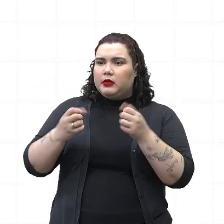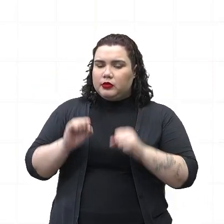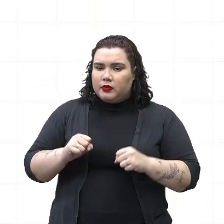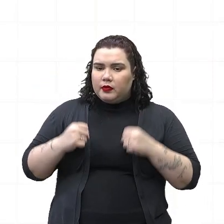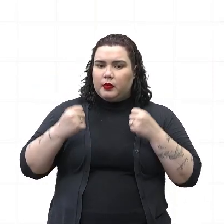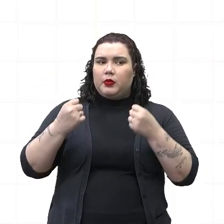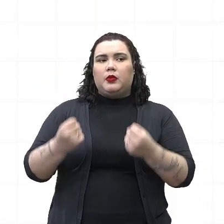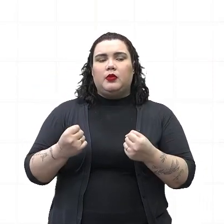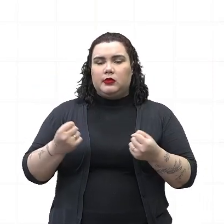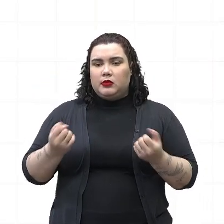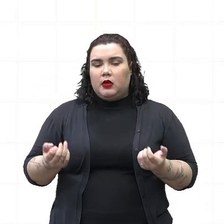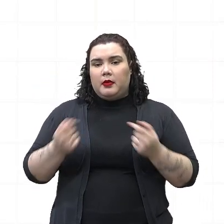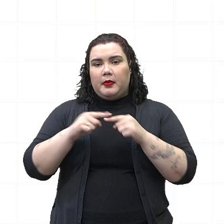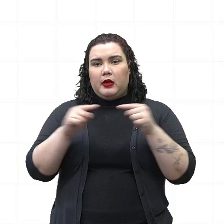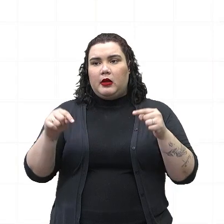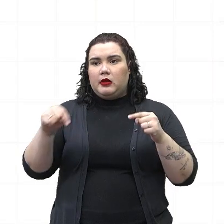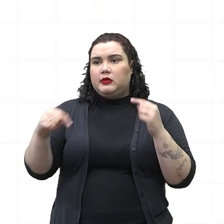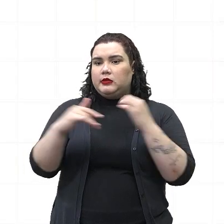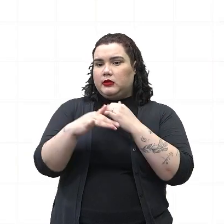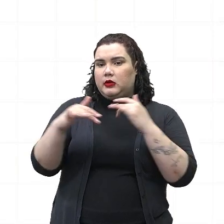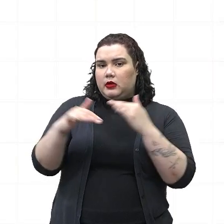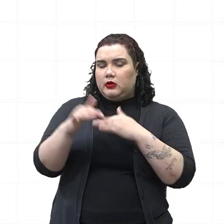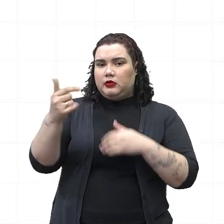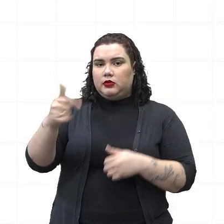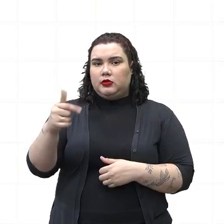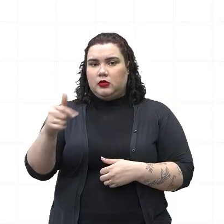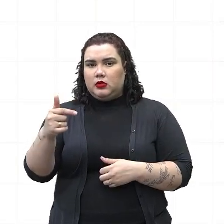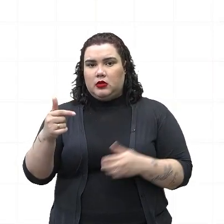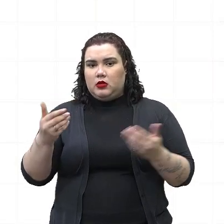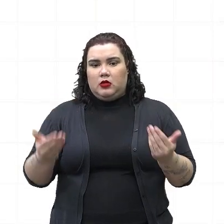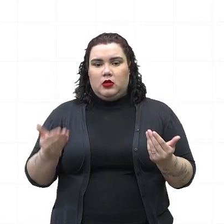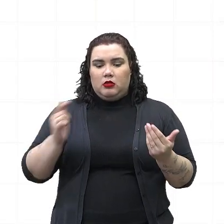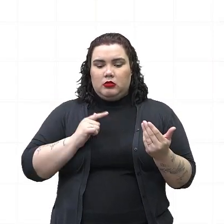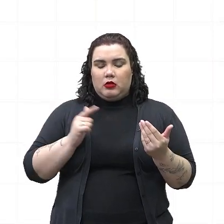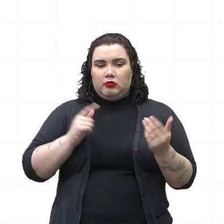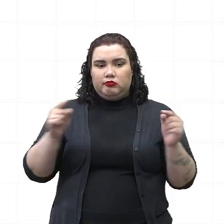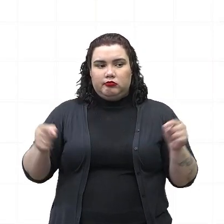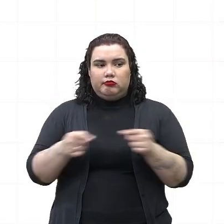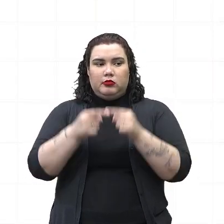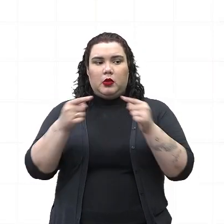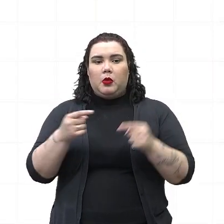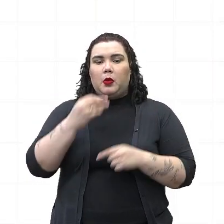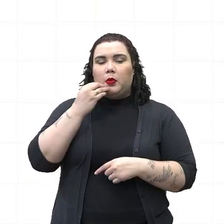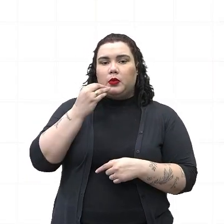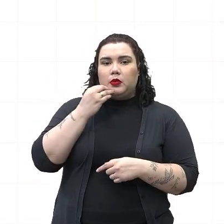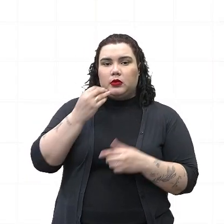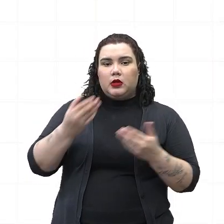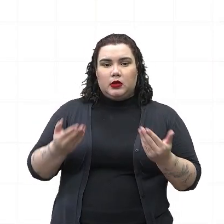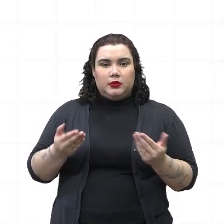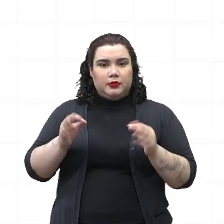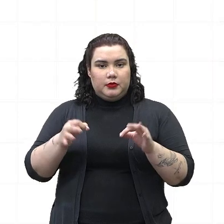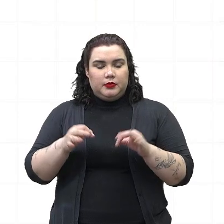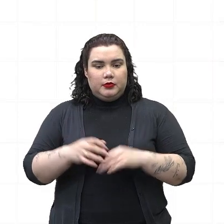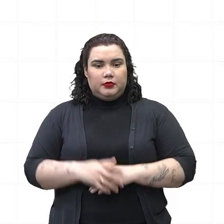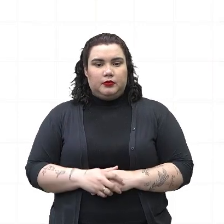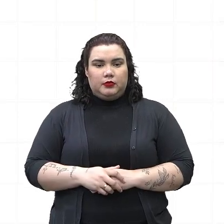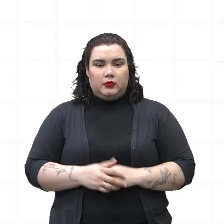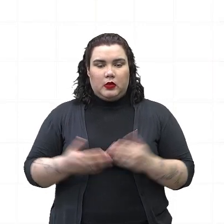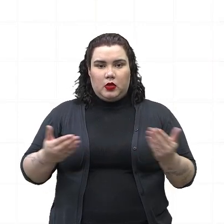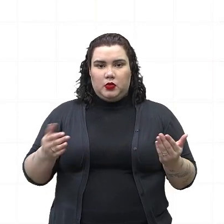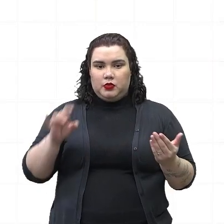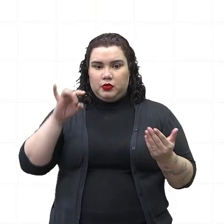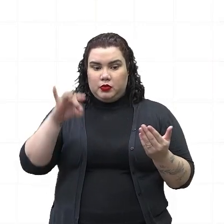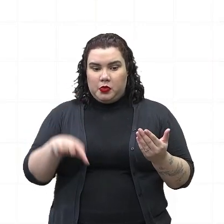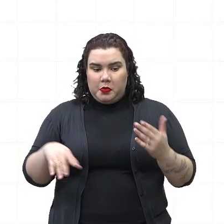esforçou o suficiente? Ou será que aquela cidade não está dando essa oportunidade toda por aí? Né? Será que é só